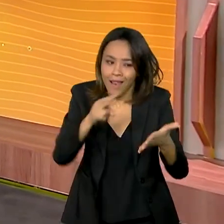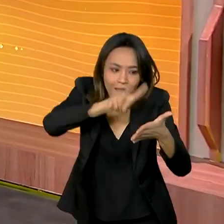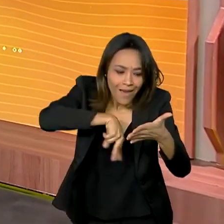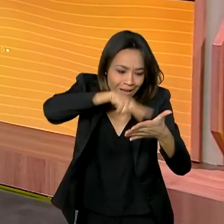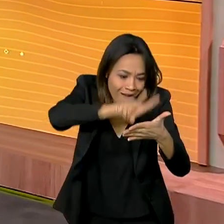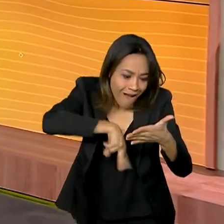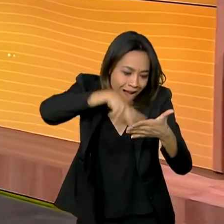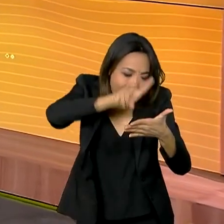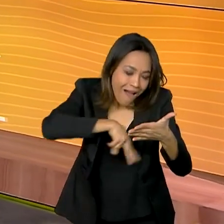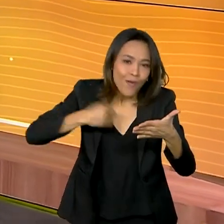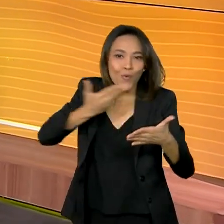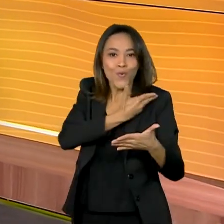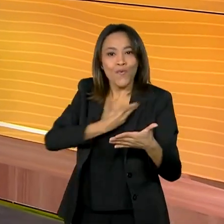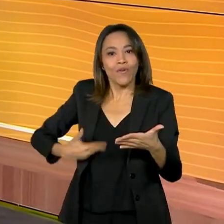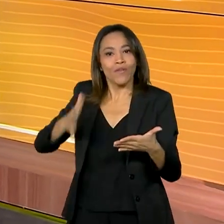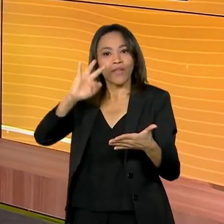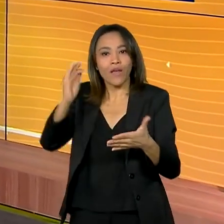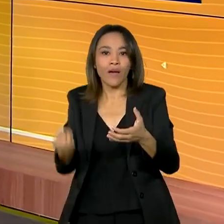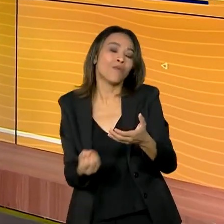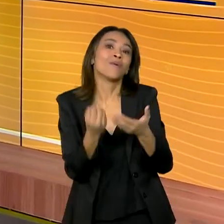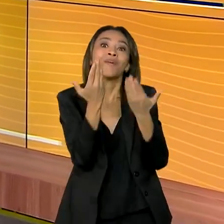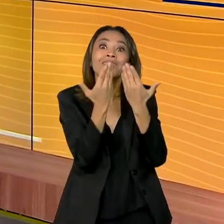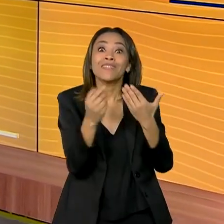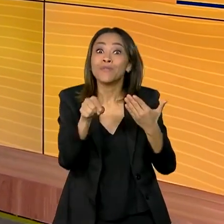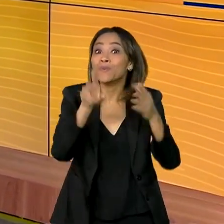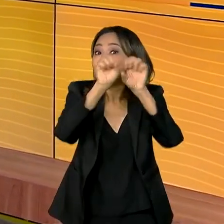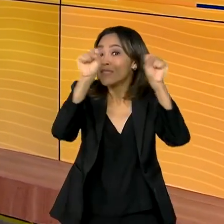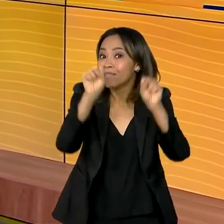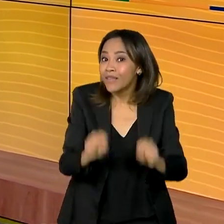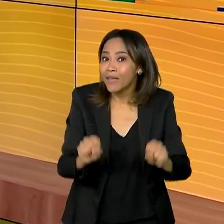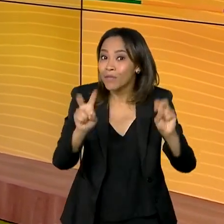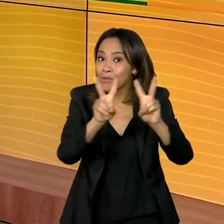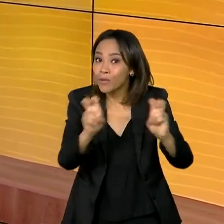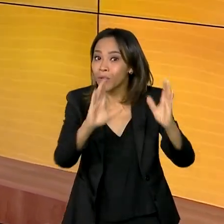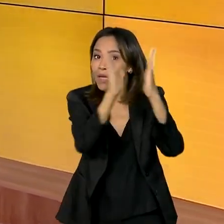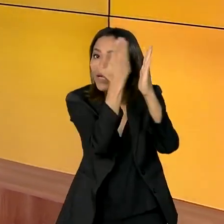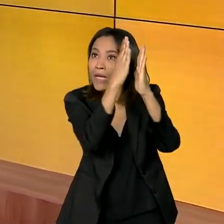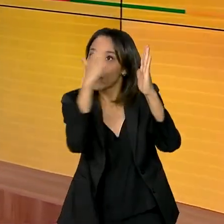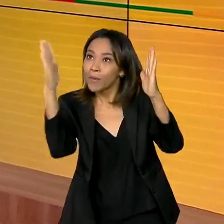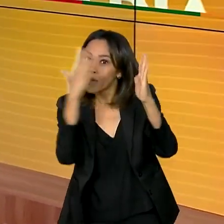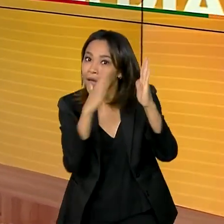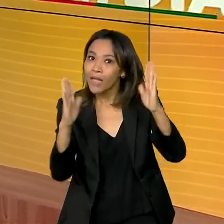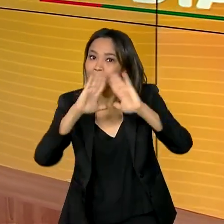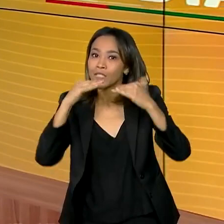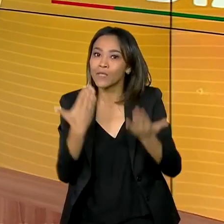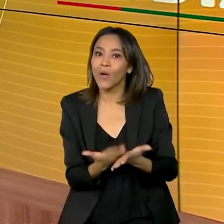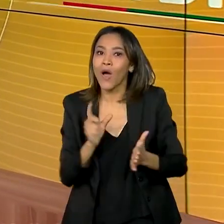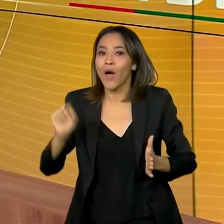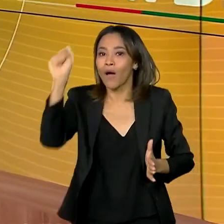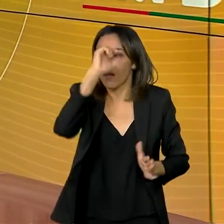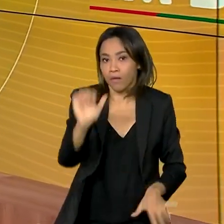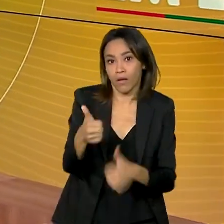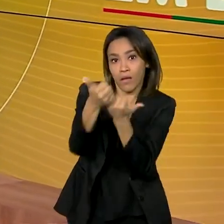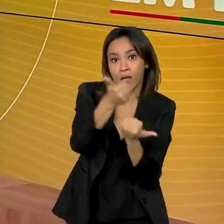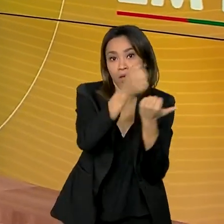governo federal instituiu o Sistema Nacional de Bibliotecas Escolares. Essa iniciativa vai fortalecer estados e municípios nas